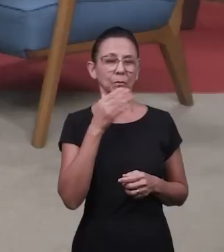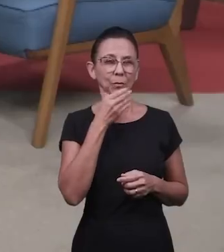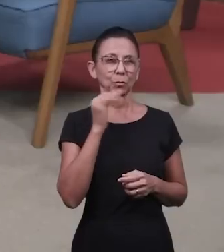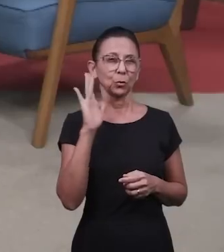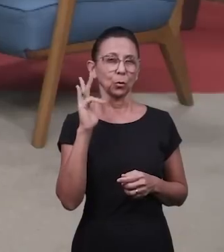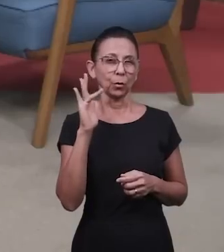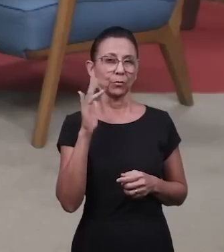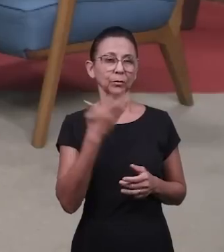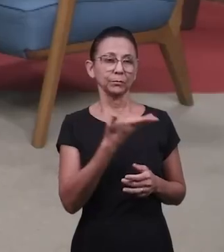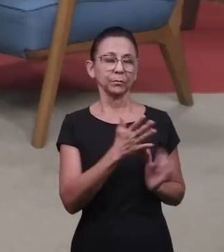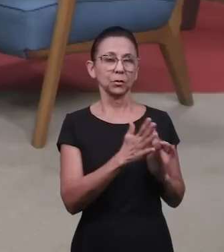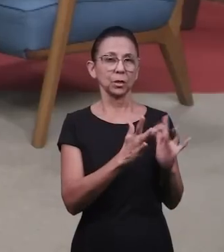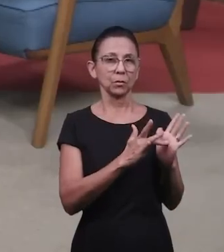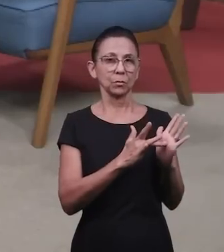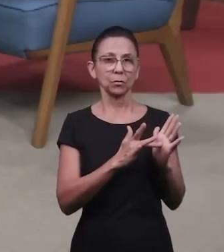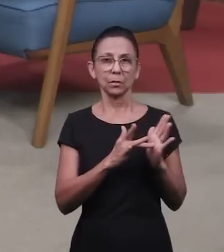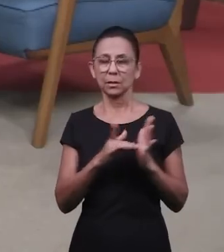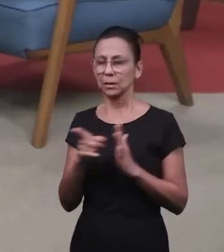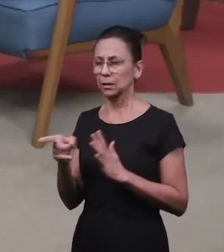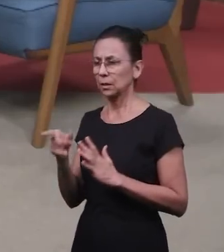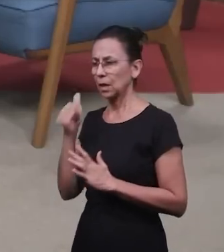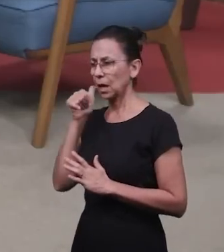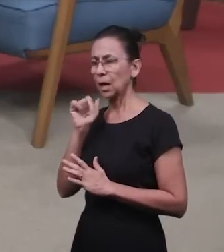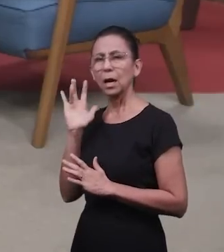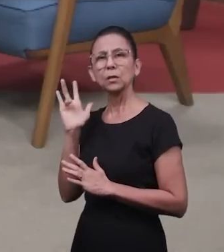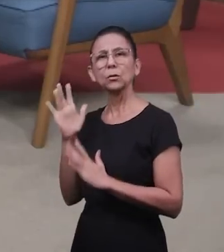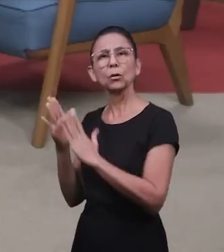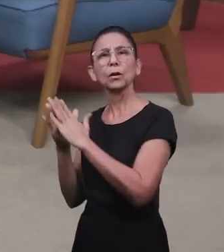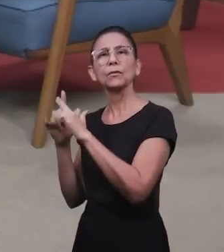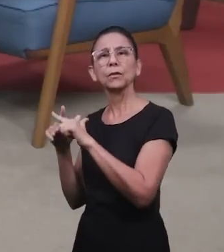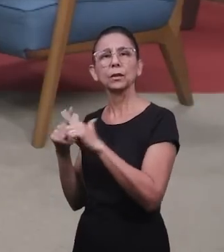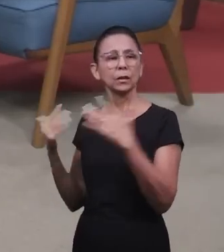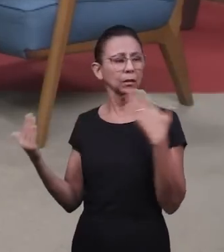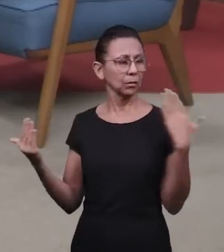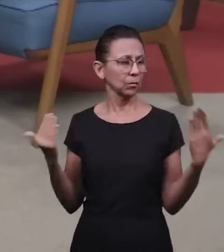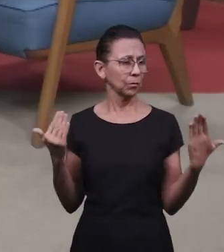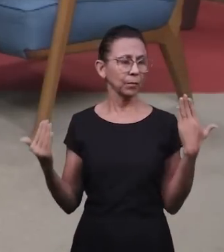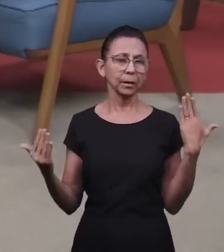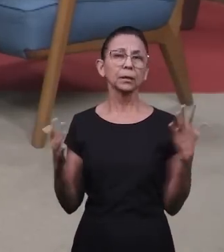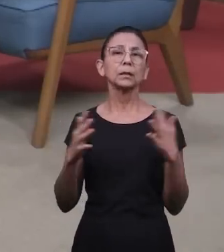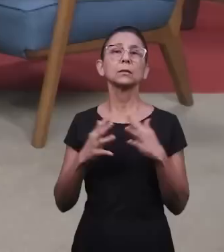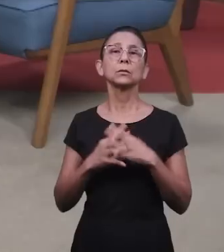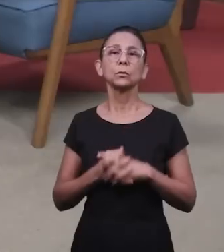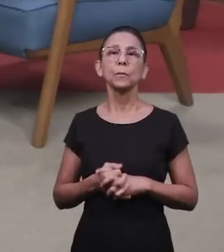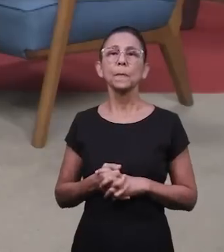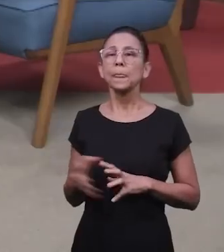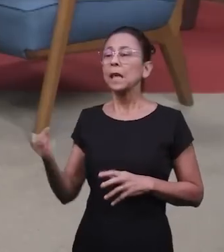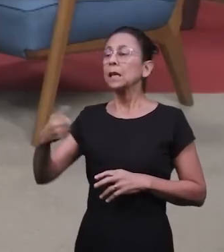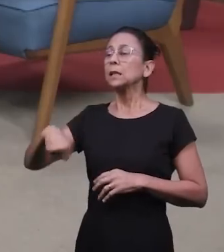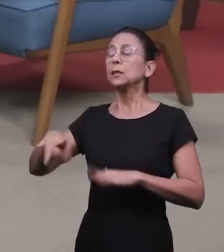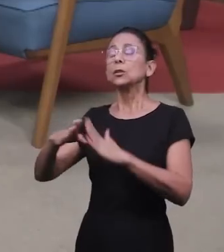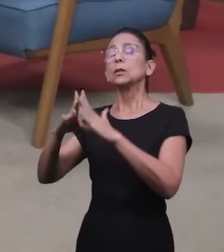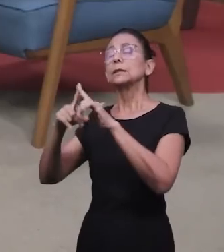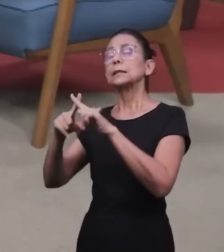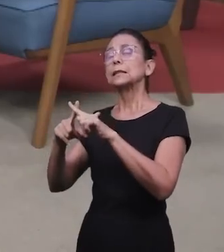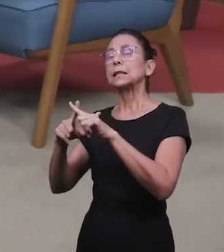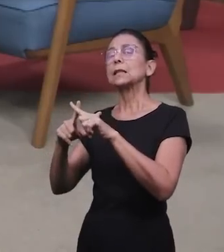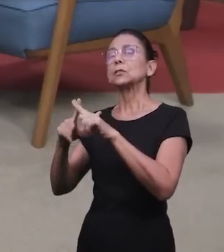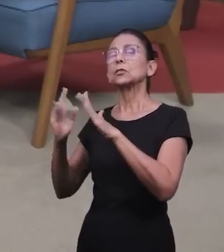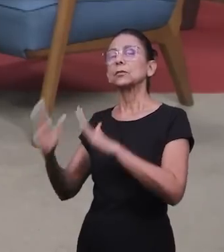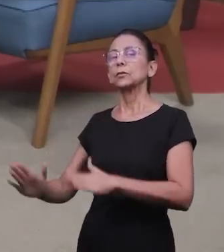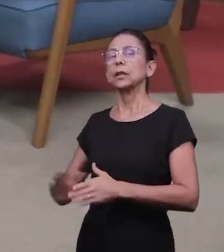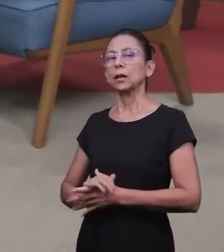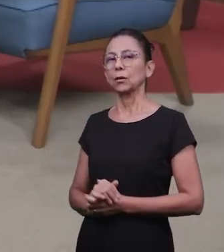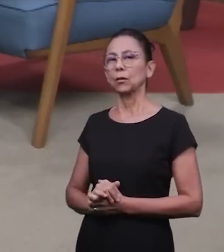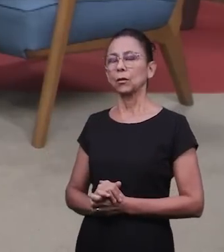Como é a noiva? Como nós, como igreja, precisamos ser para estarmos na condição de noiva,